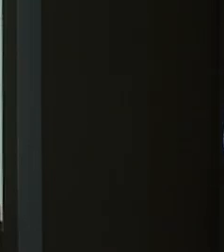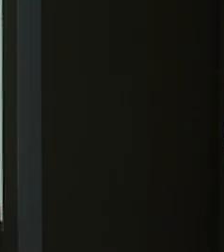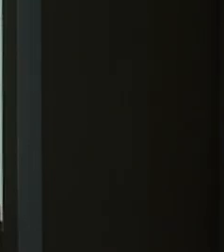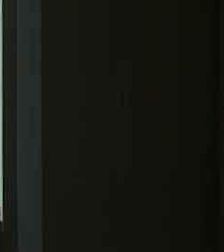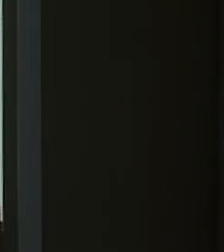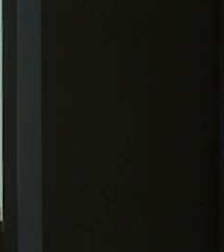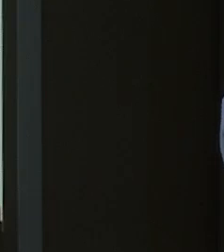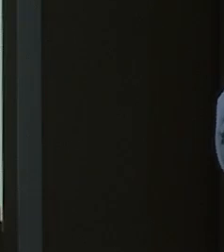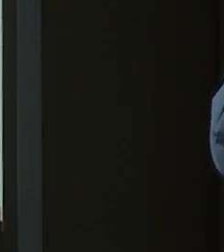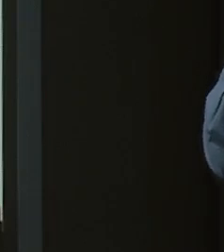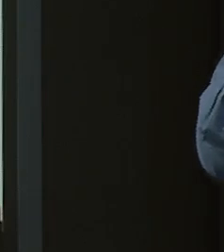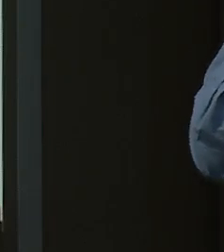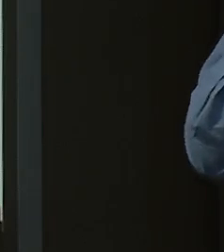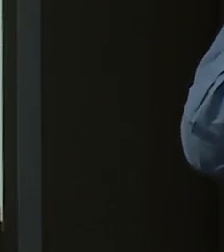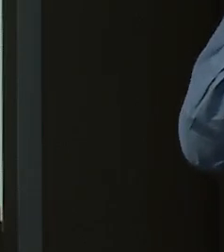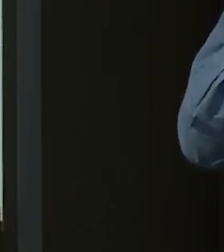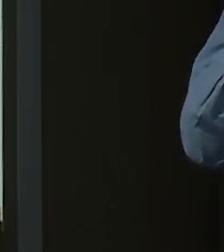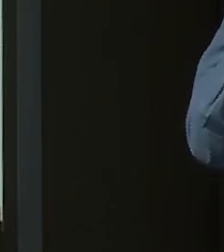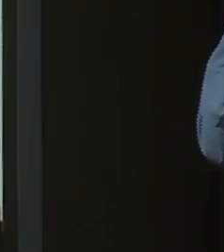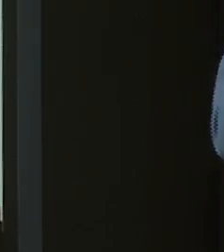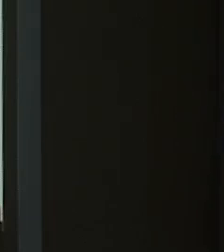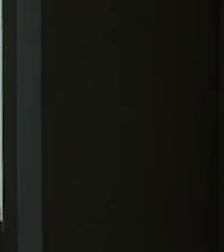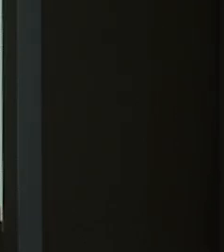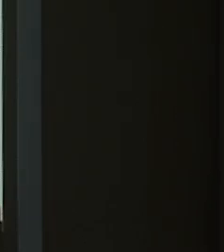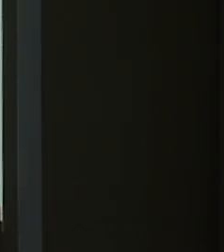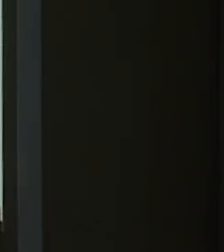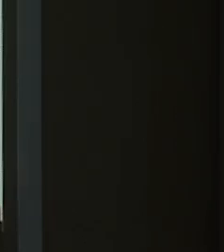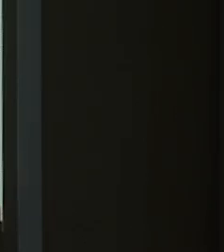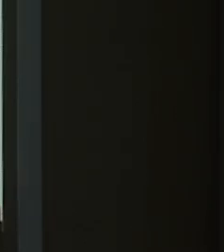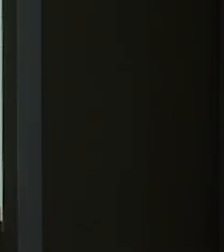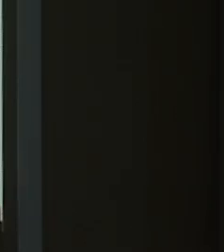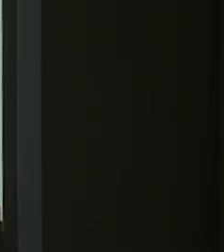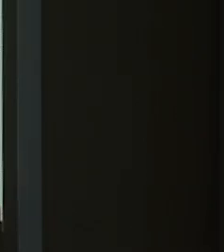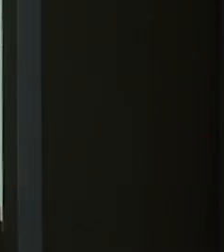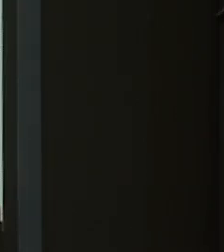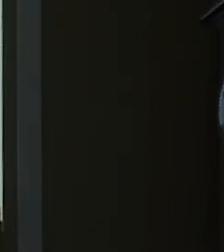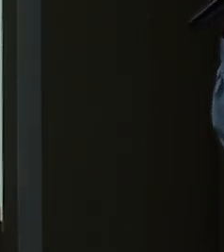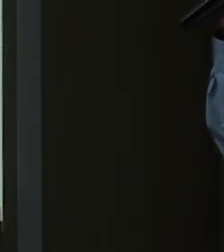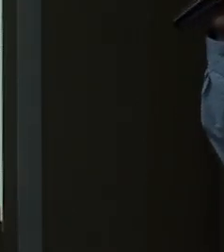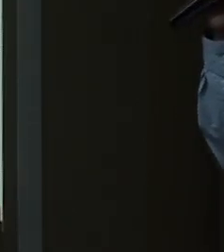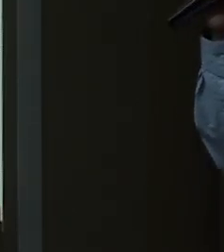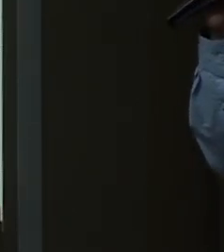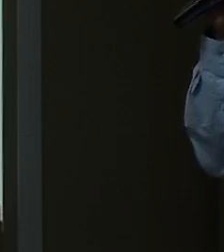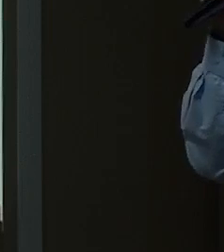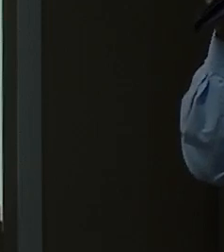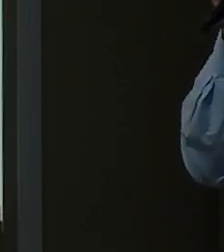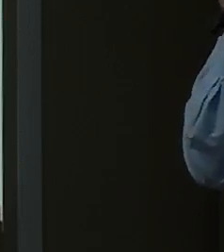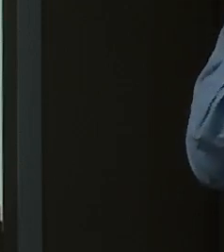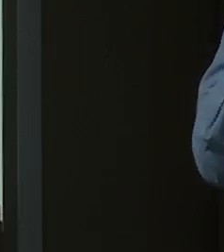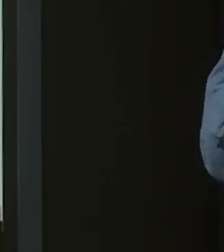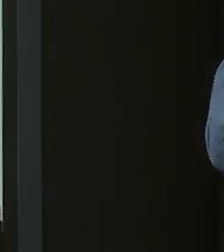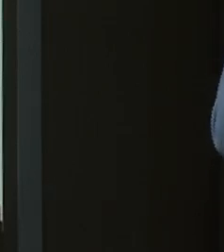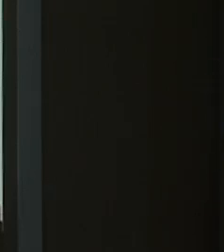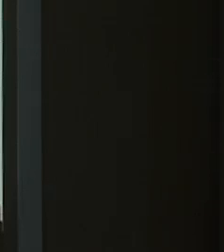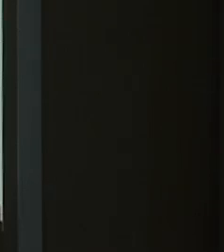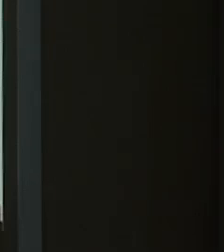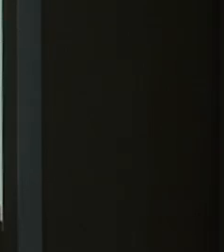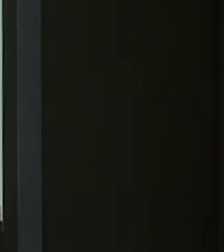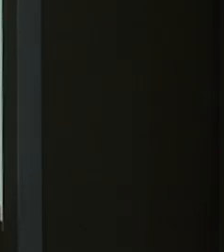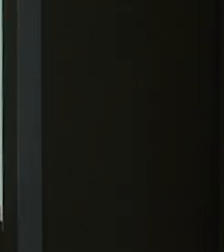passar muita responsabilidade para o poder público e às vezes a coletividade não faz o seu a sua parte também porque